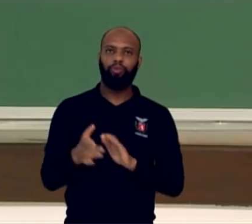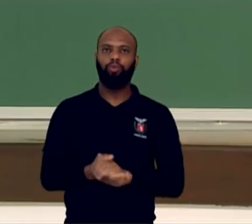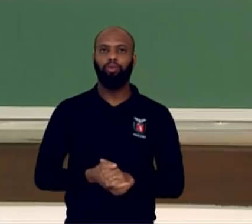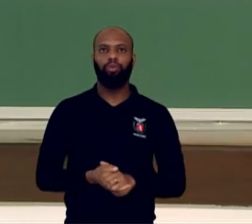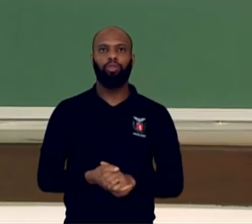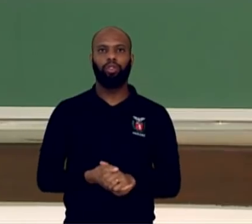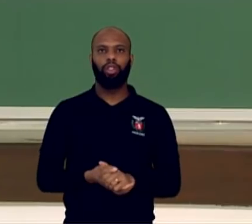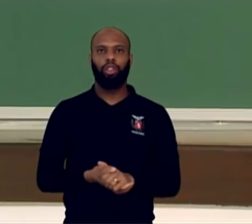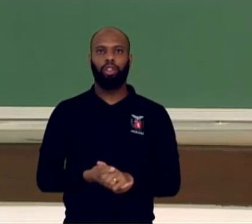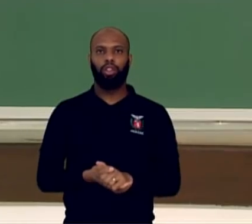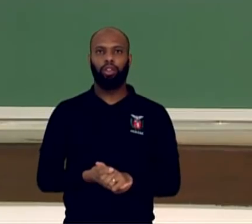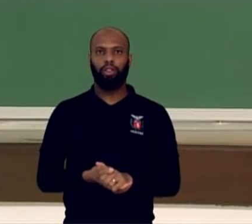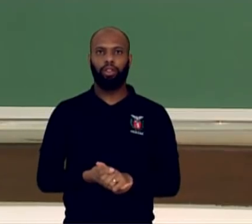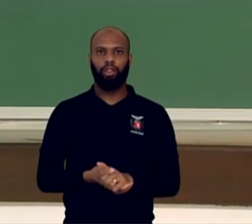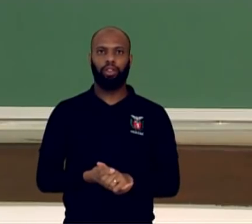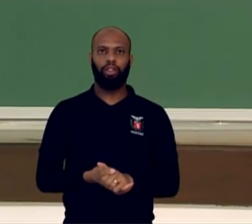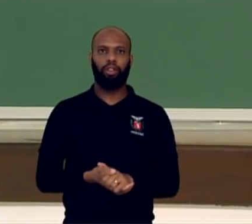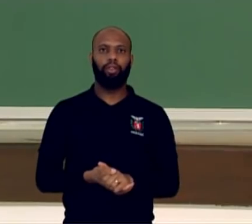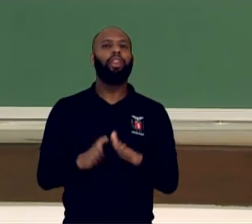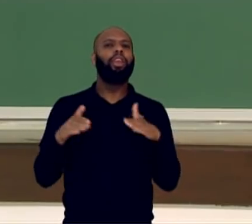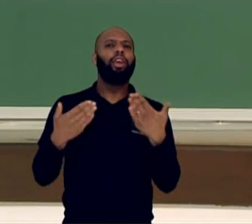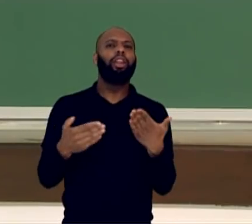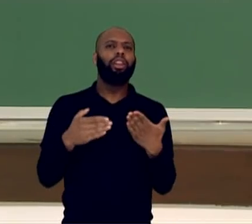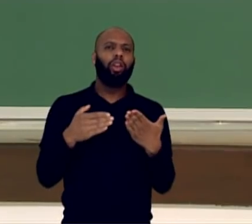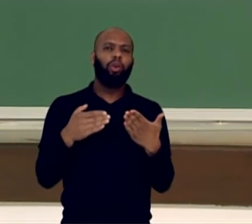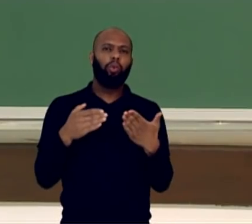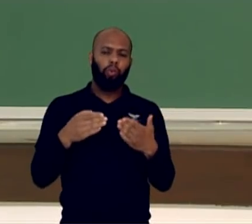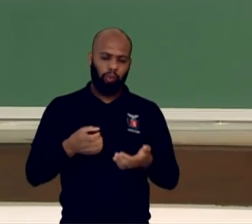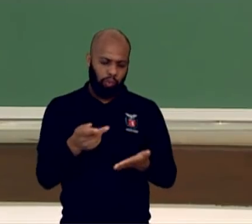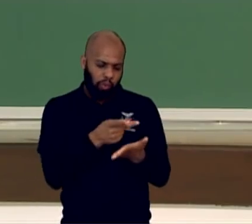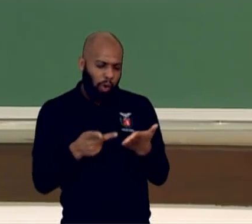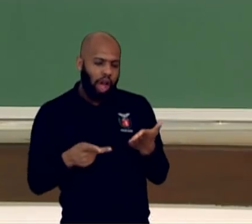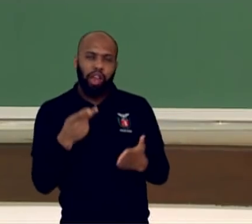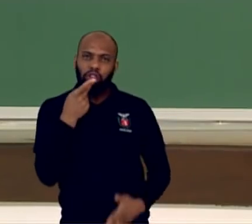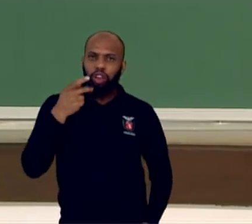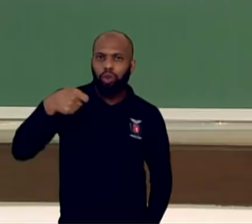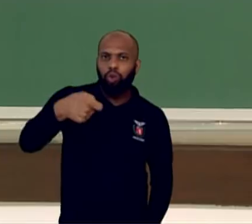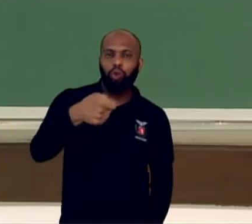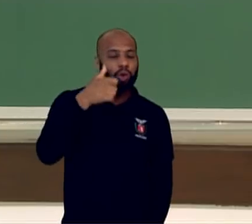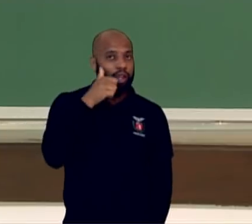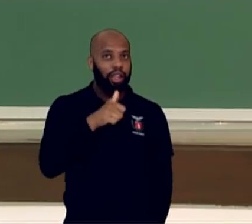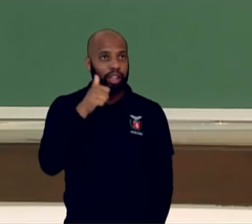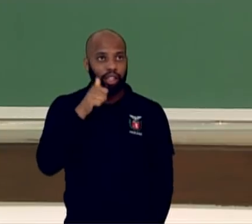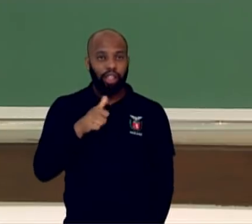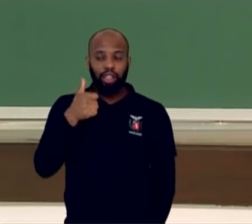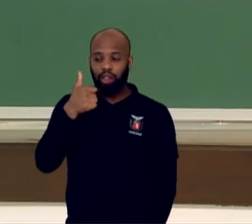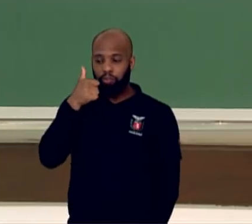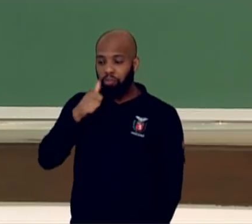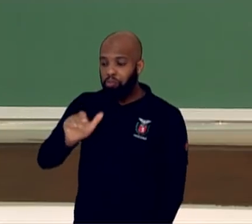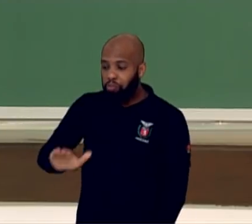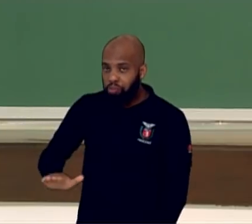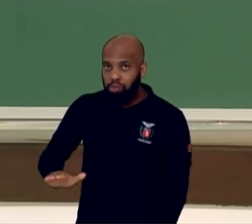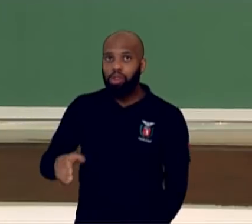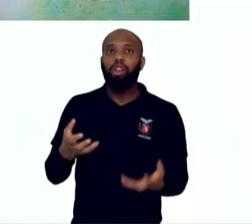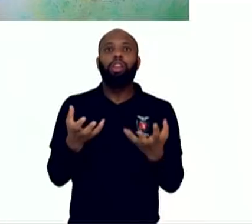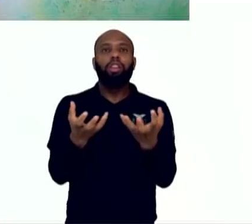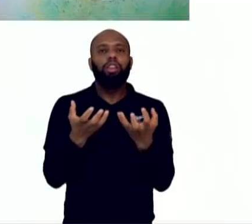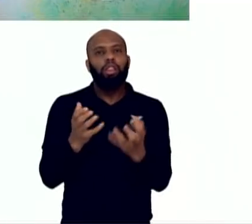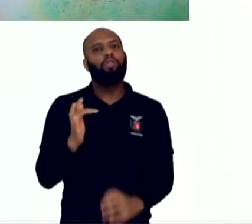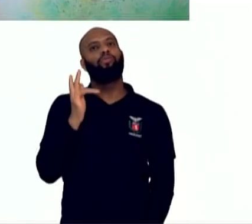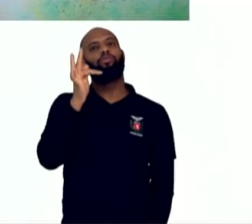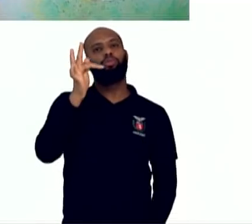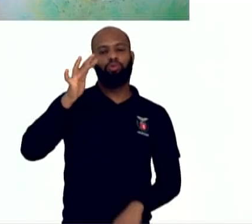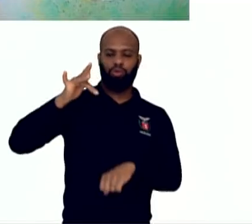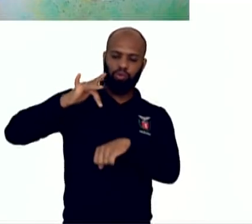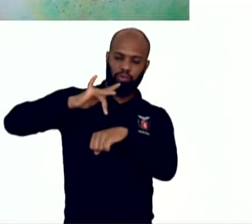ver se vocês compreenderam? Então o poema está falando sobre uma menina que é pequenina e que quer ser